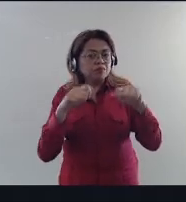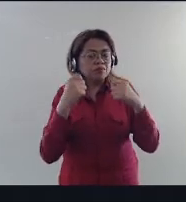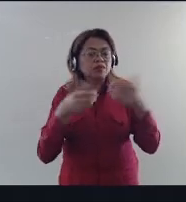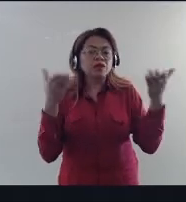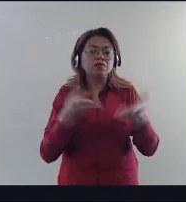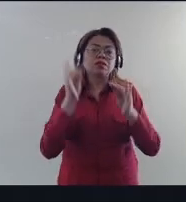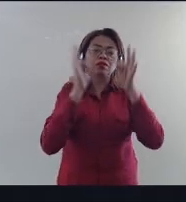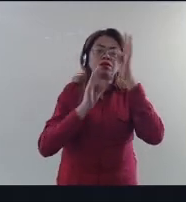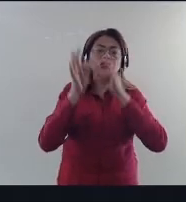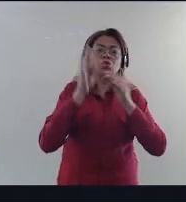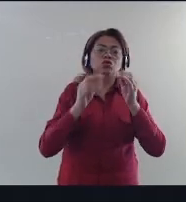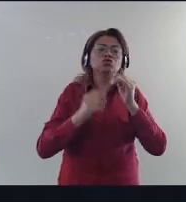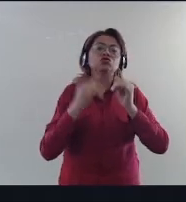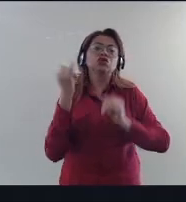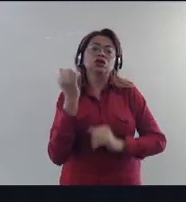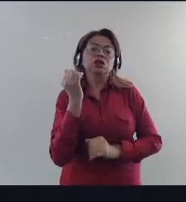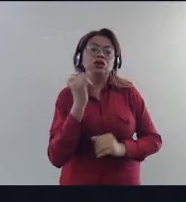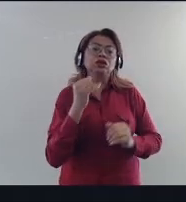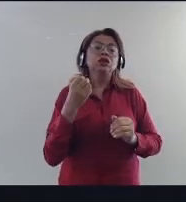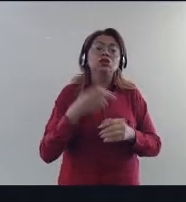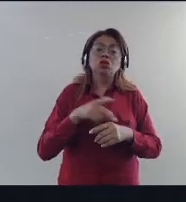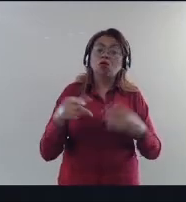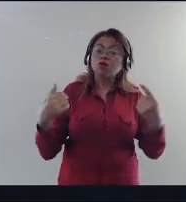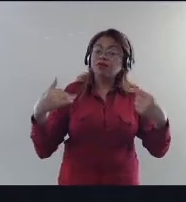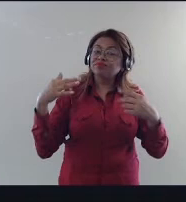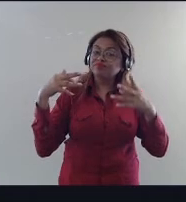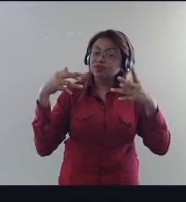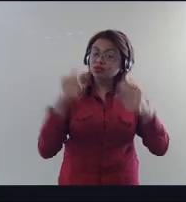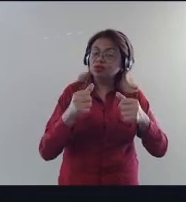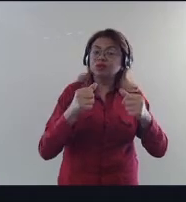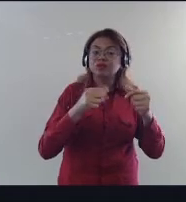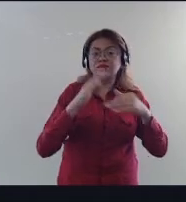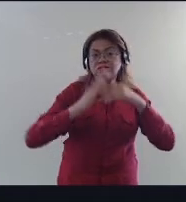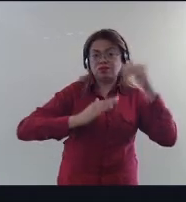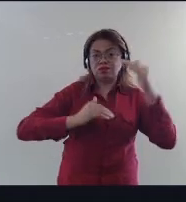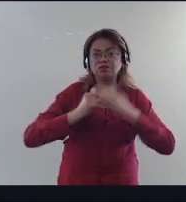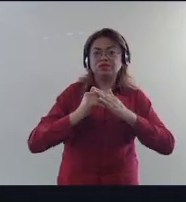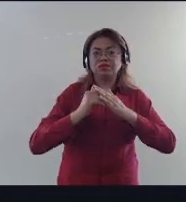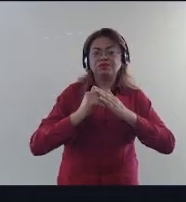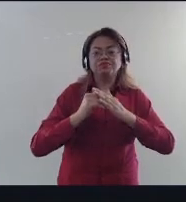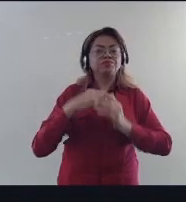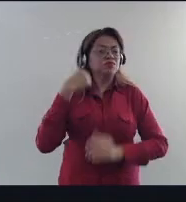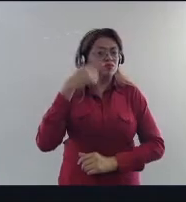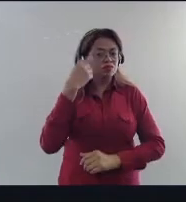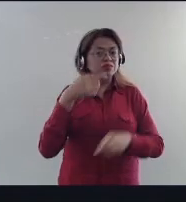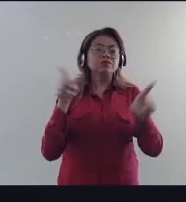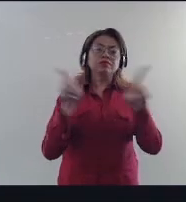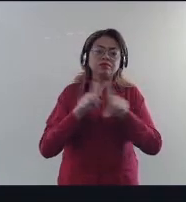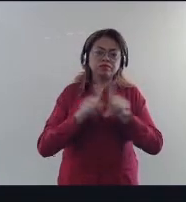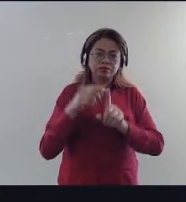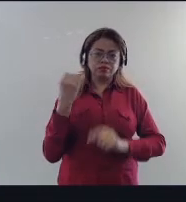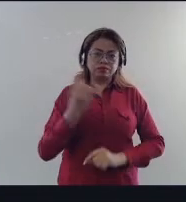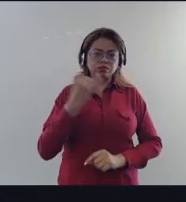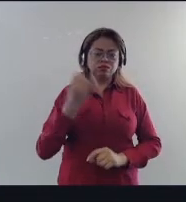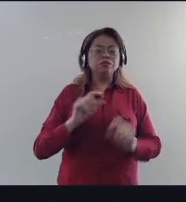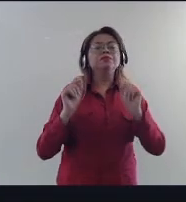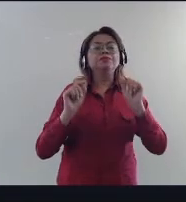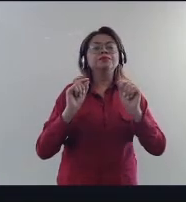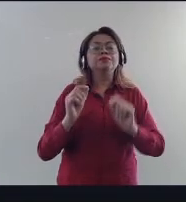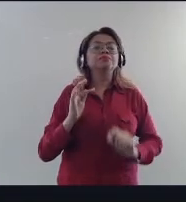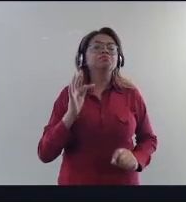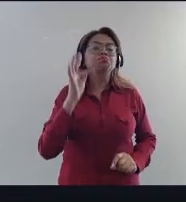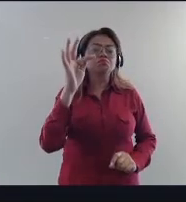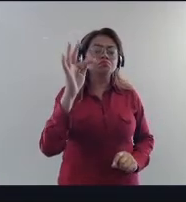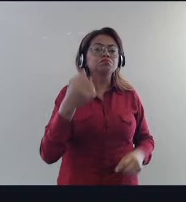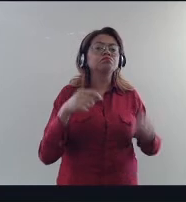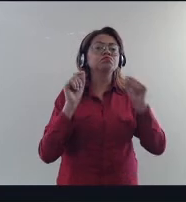tecnologia, inovar em todos os campos. E aí no direito não poderia ser diferente. Então, o que é o